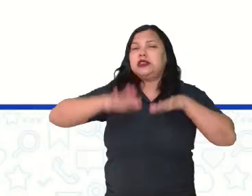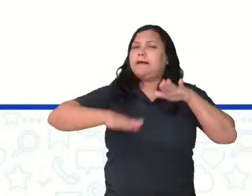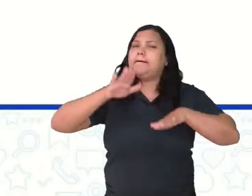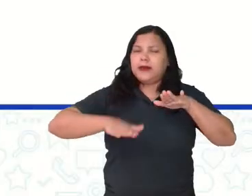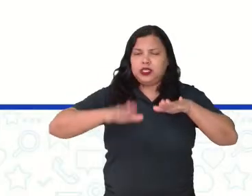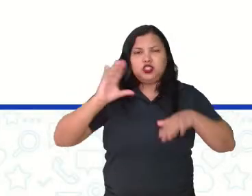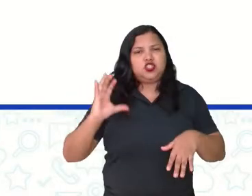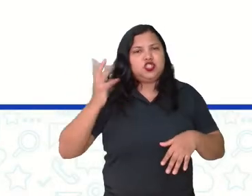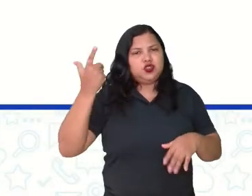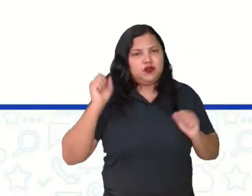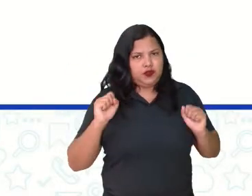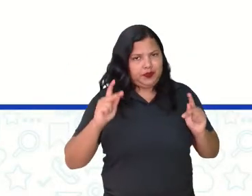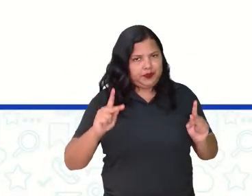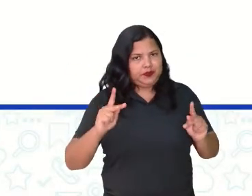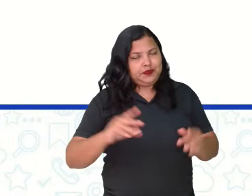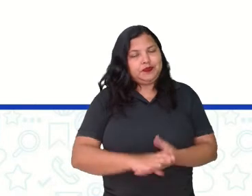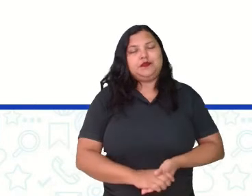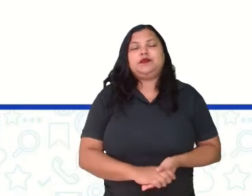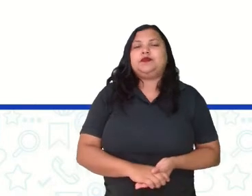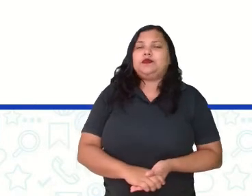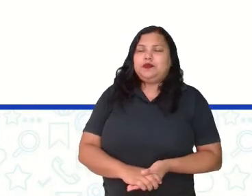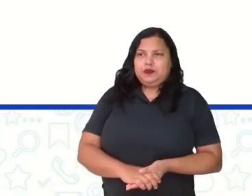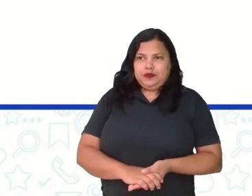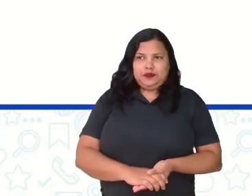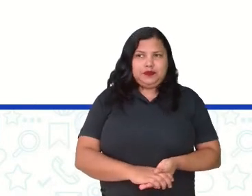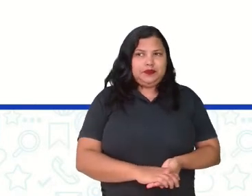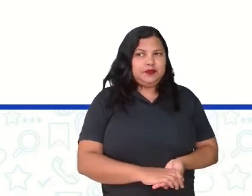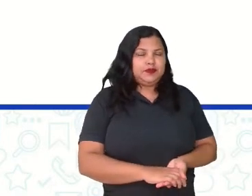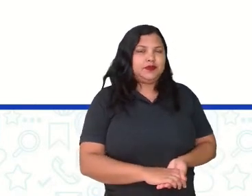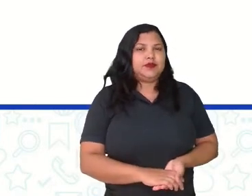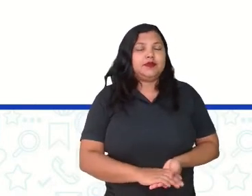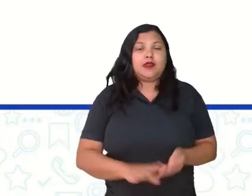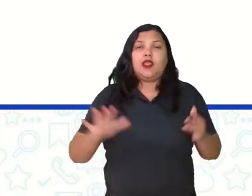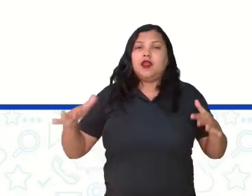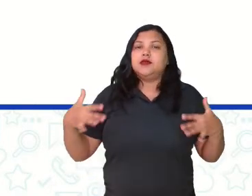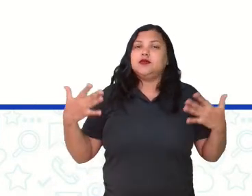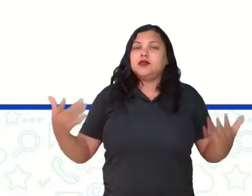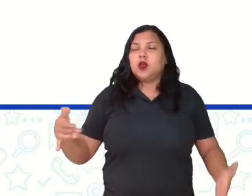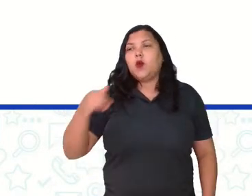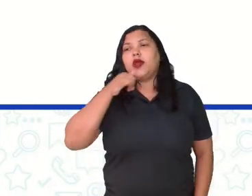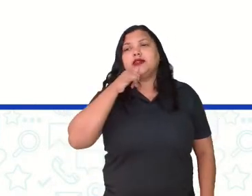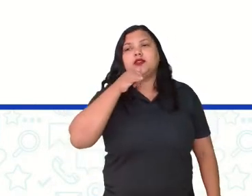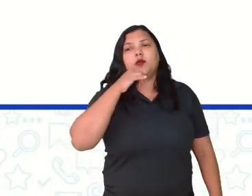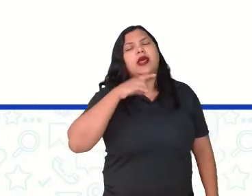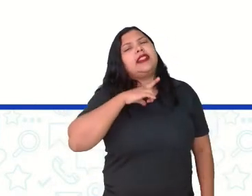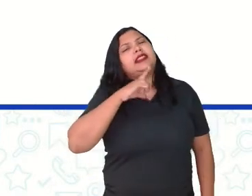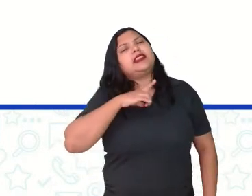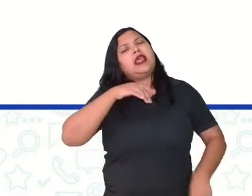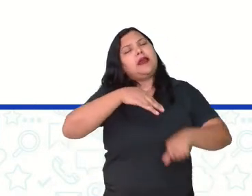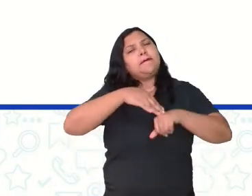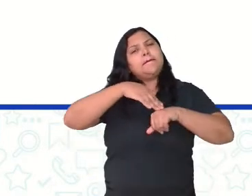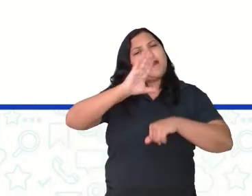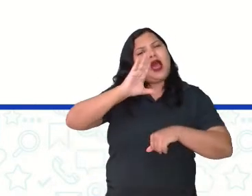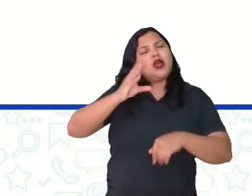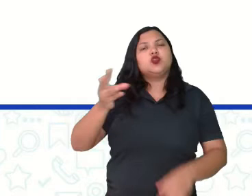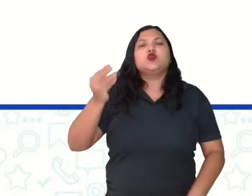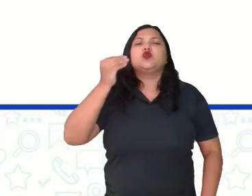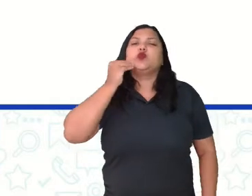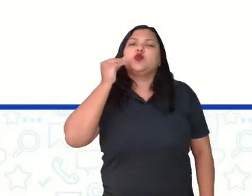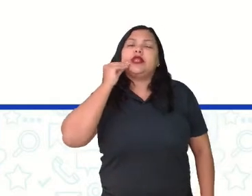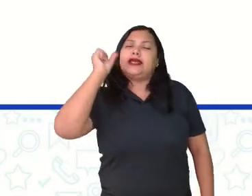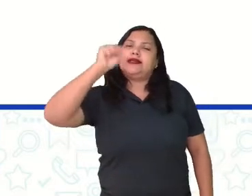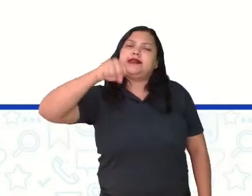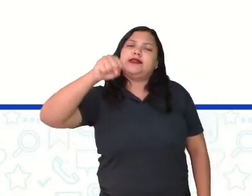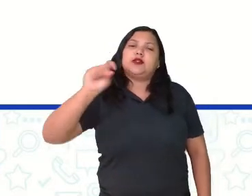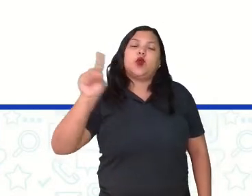estava sendo proposto na sua concepção, não é isso? Então, essa ter mais ou ter menos chance ao tomar o